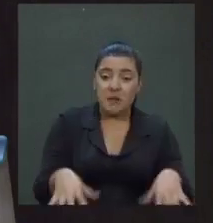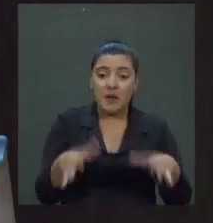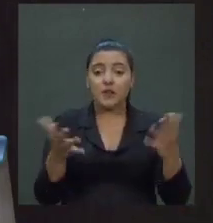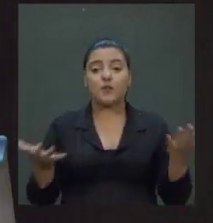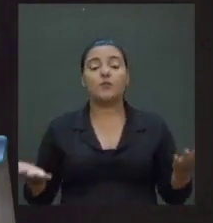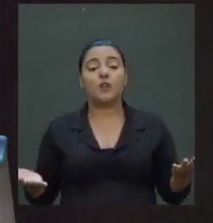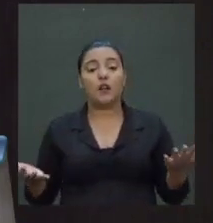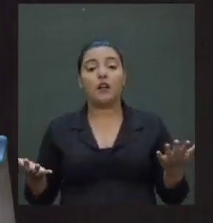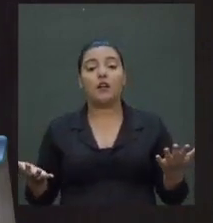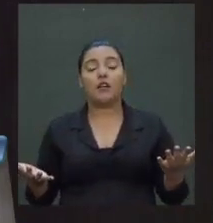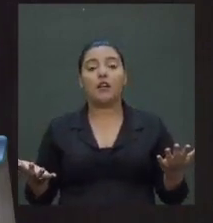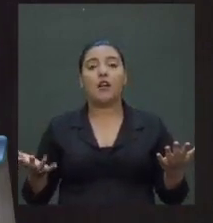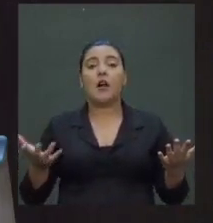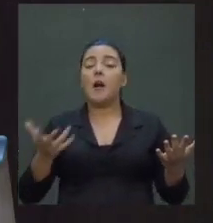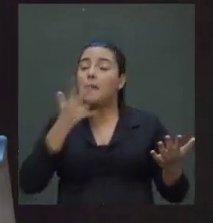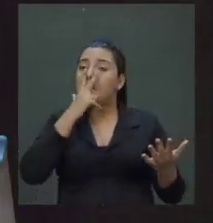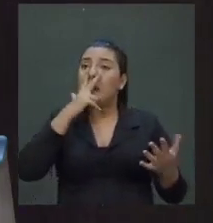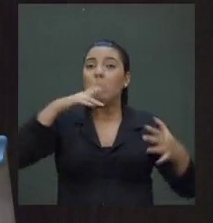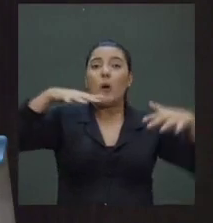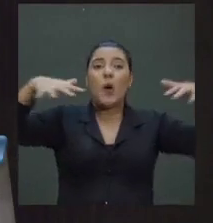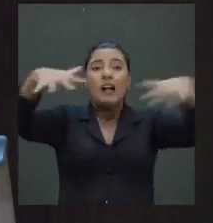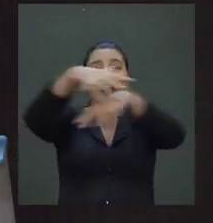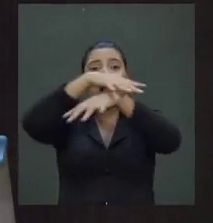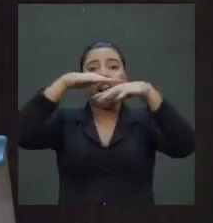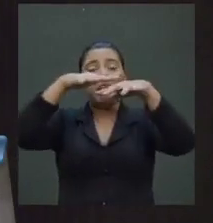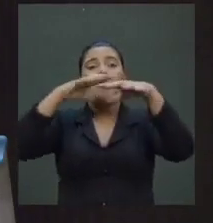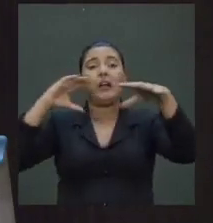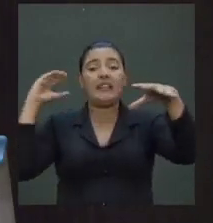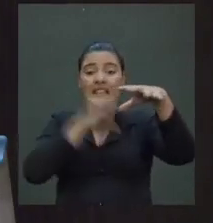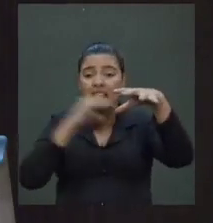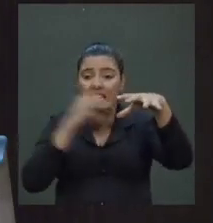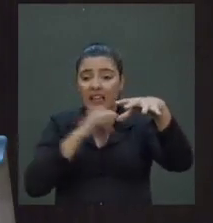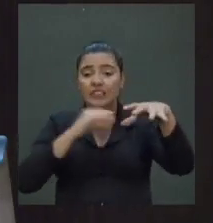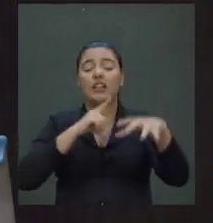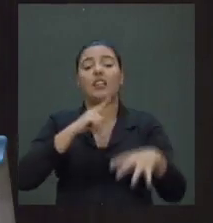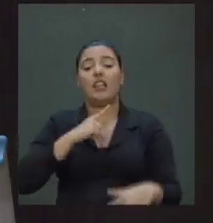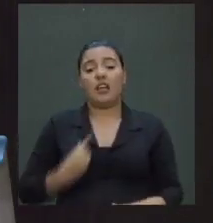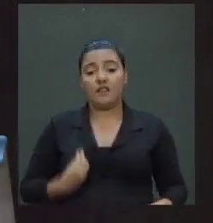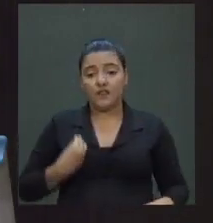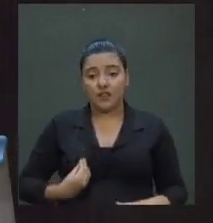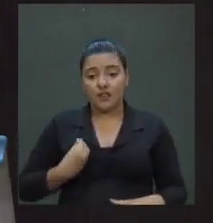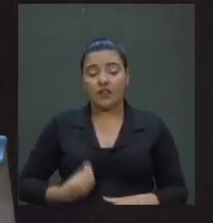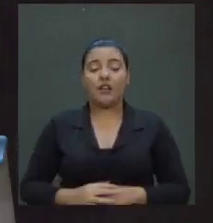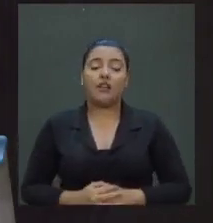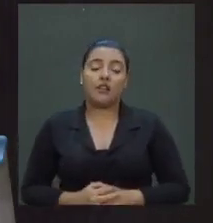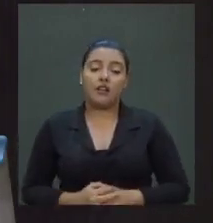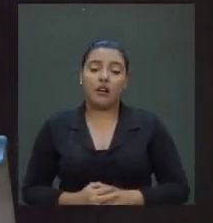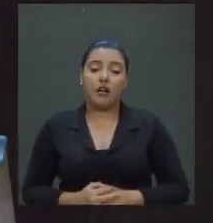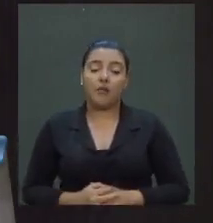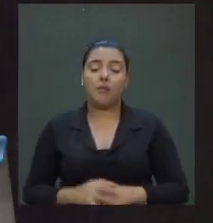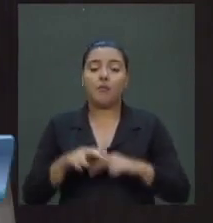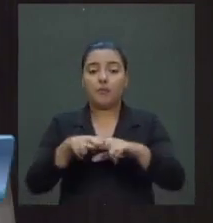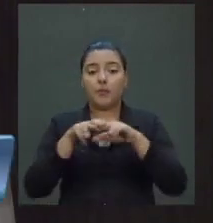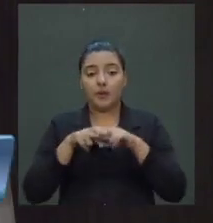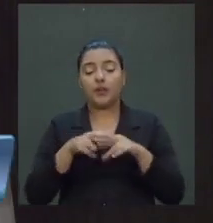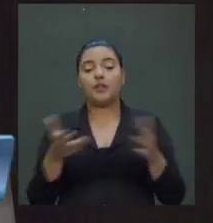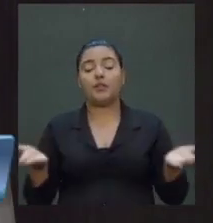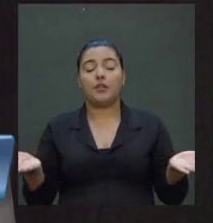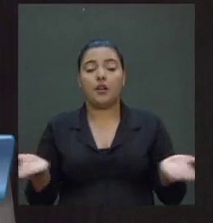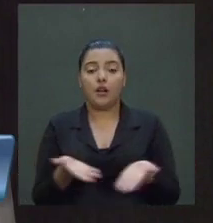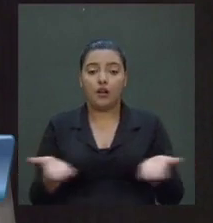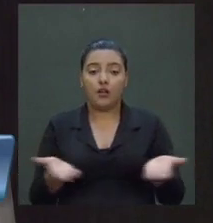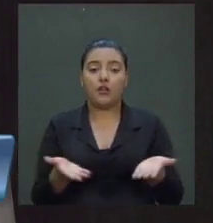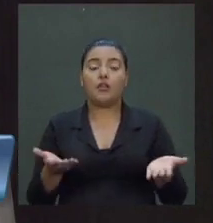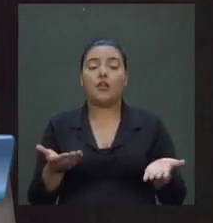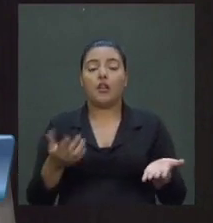agravar a grave crise climática em que nós estamos. Por isso mesmo, eu